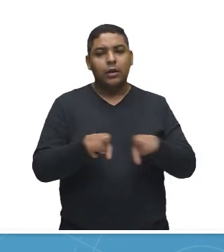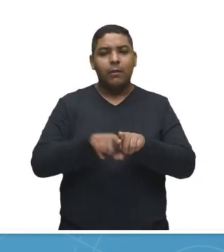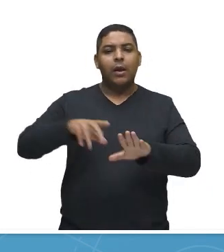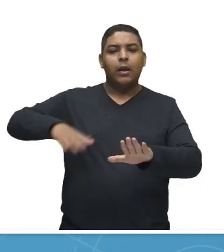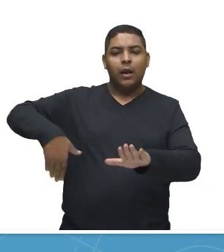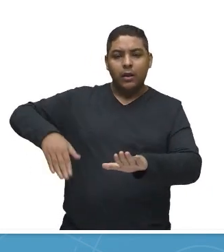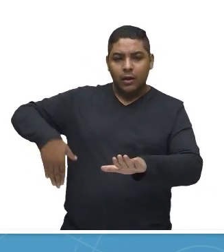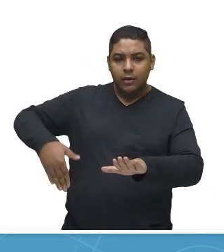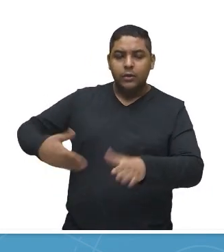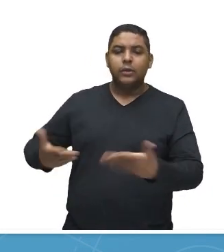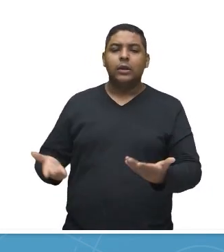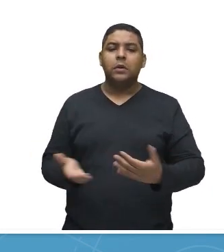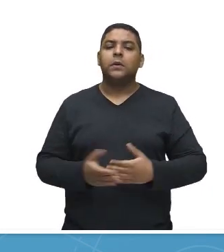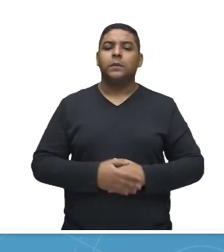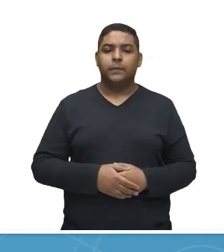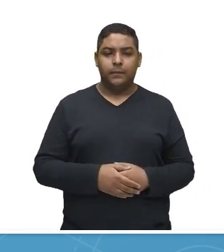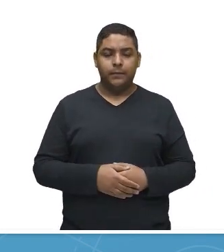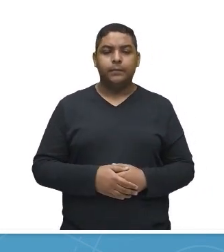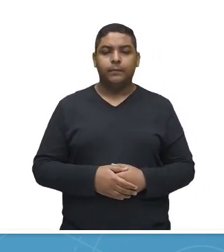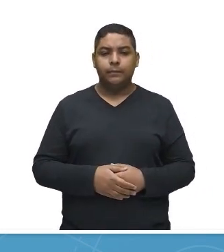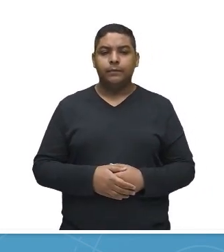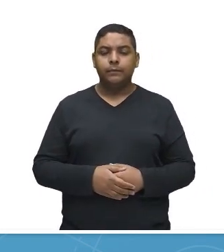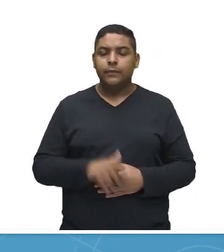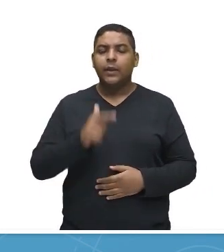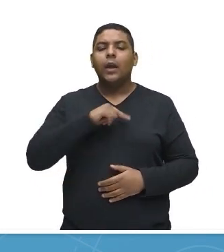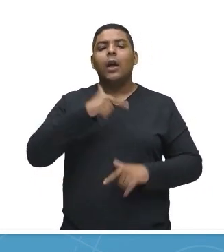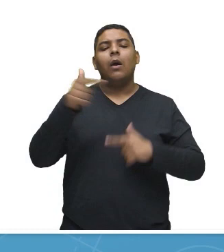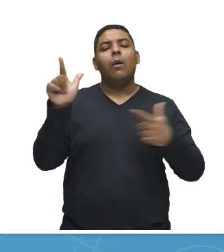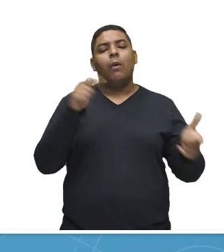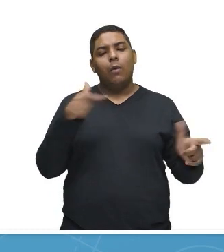rio, e várias outras